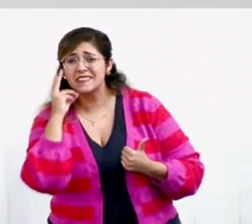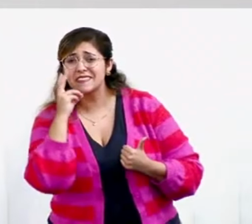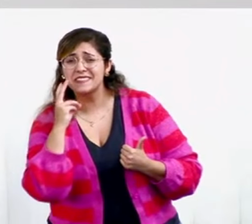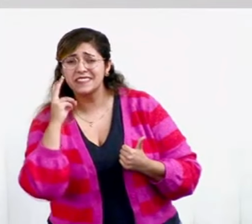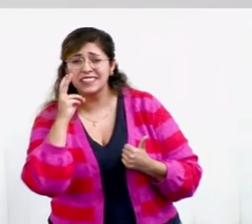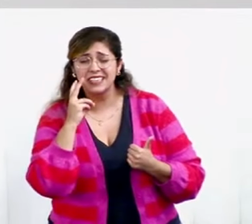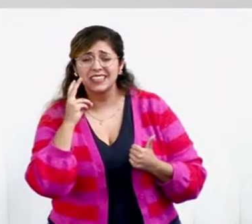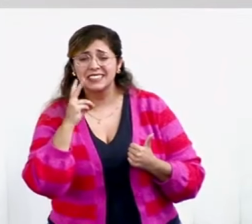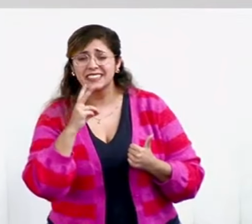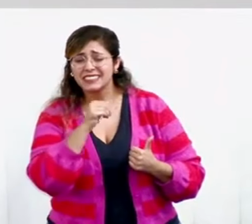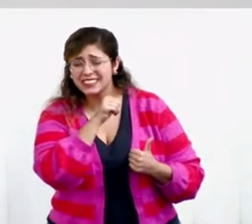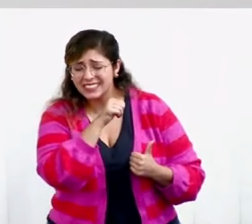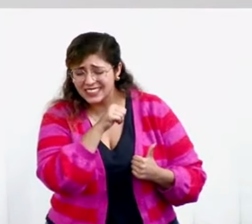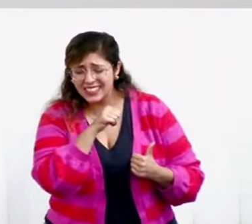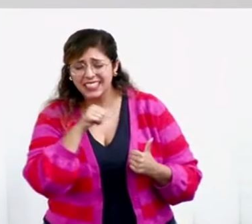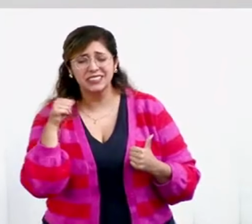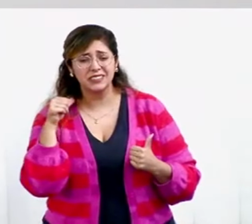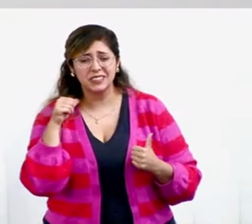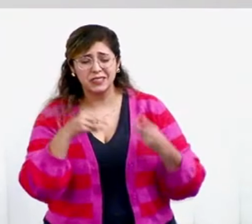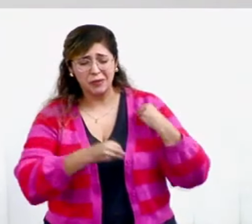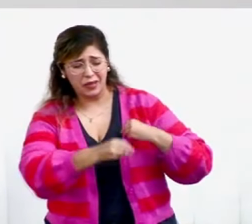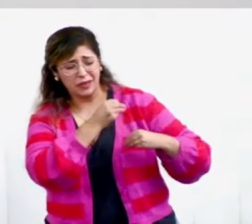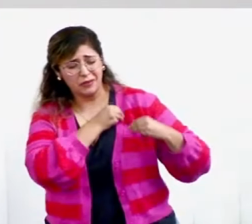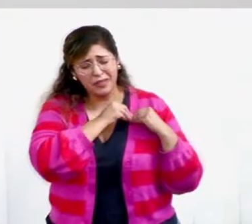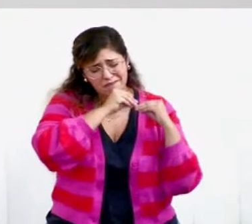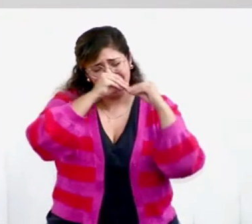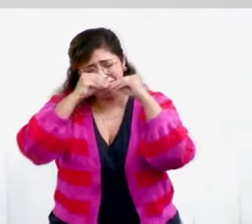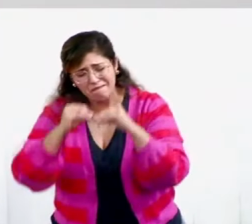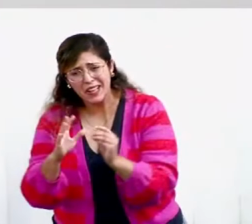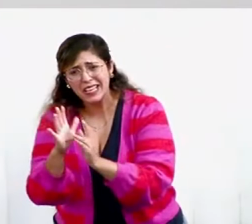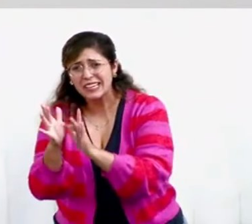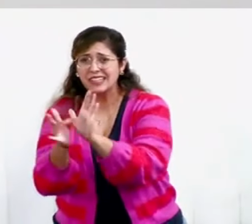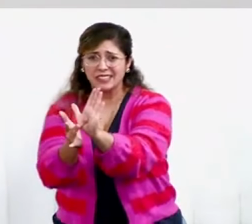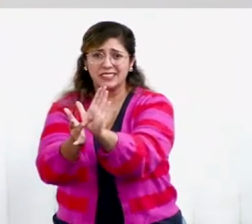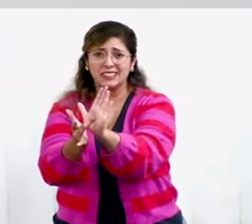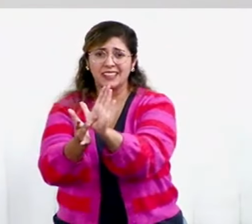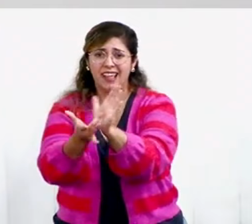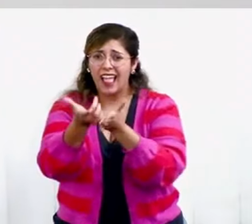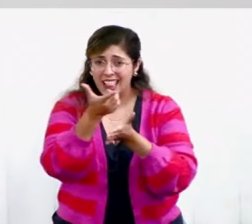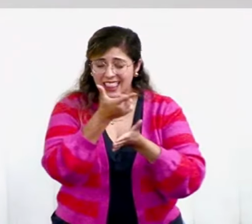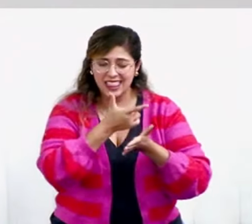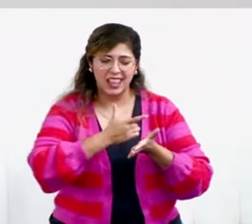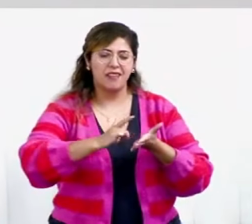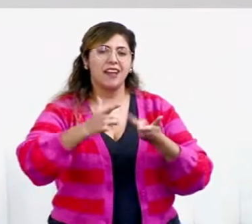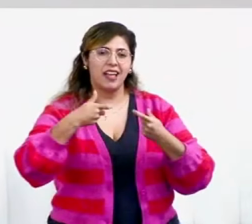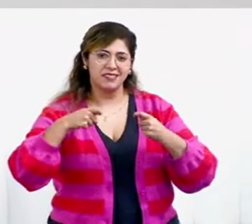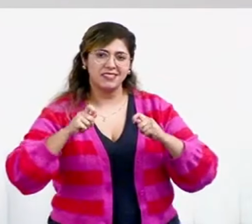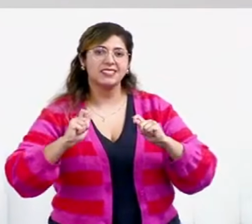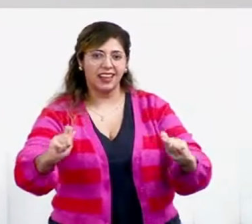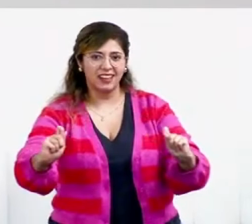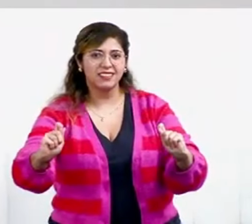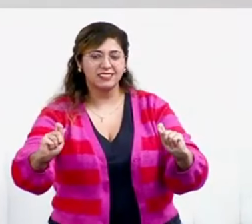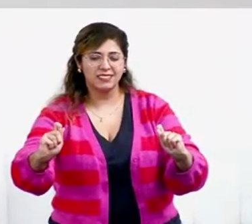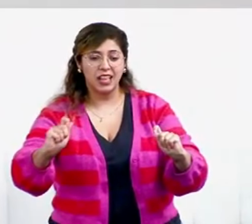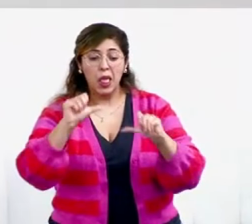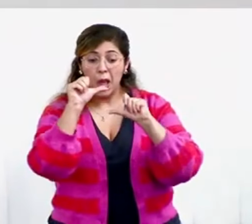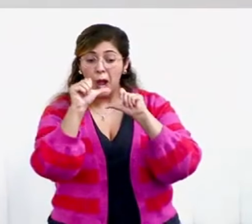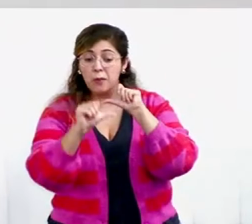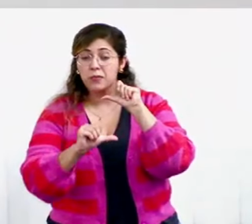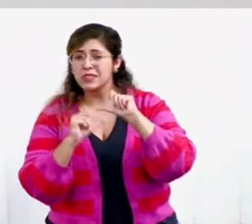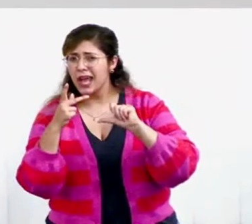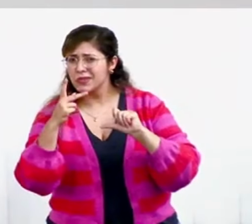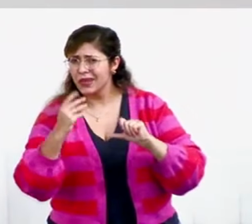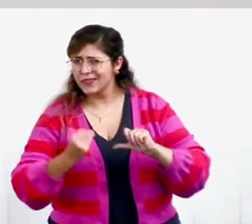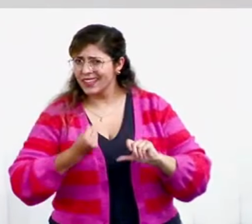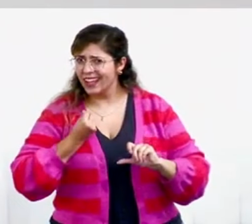para poder lavar o pecador e transformá-lo. E não só